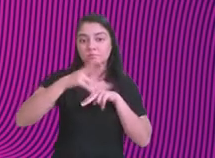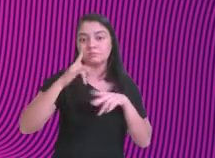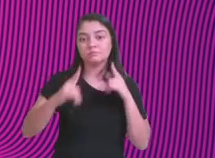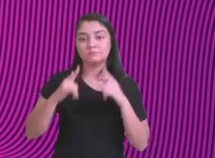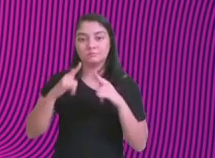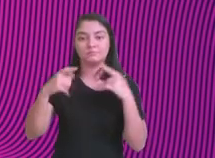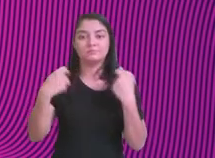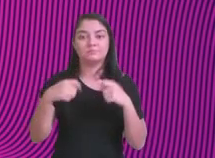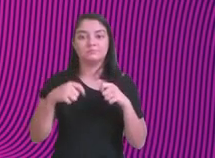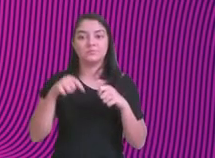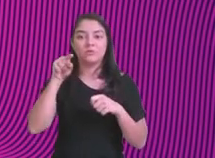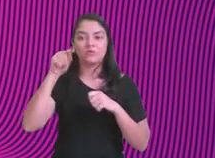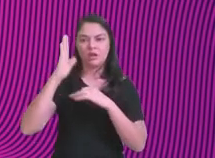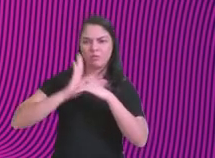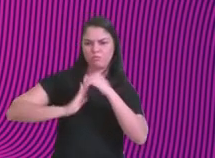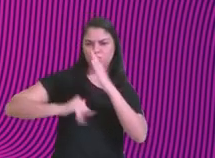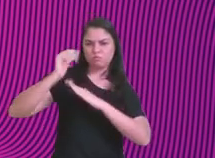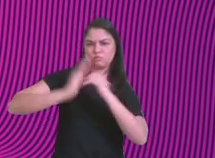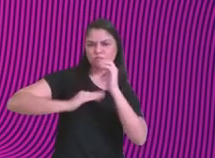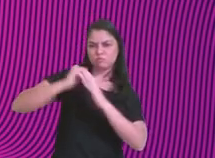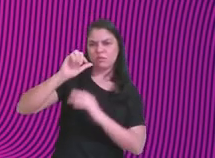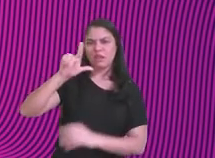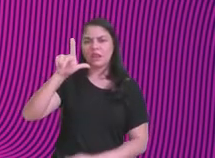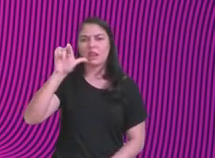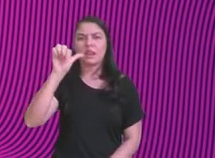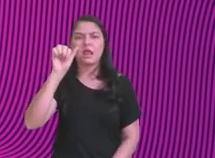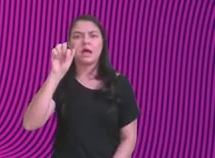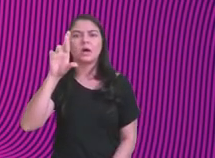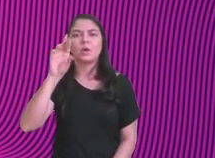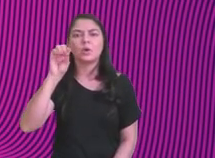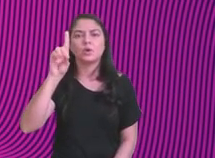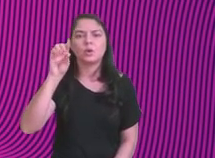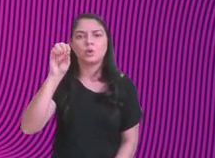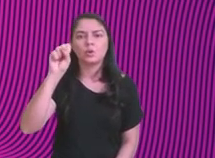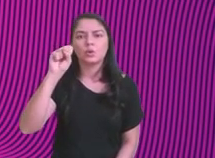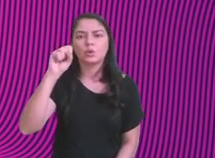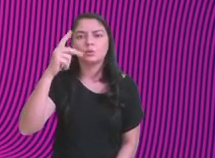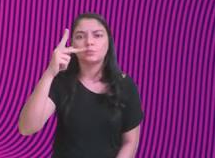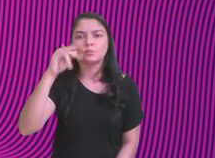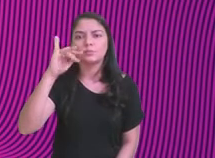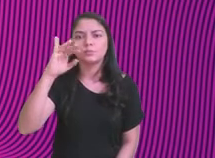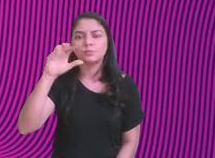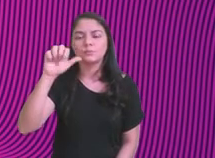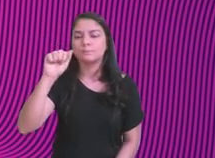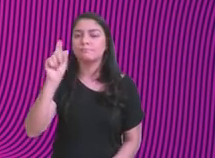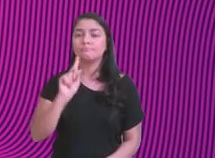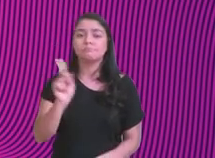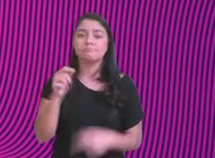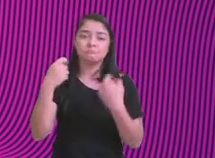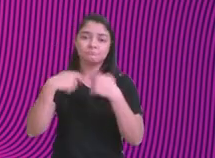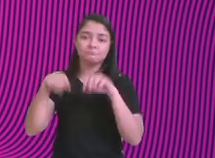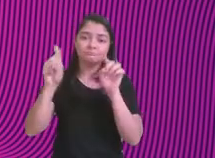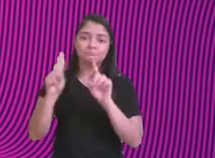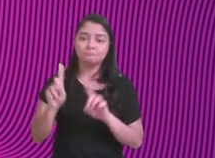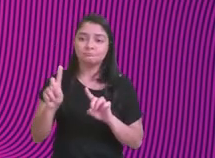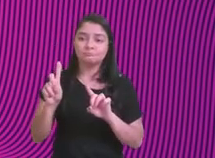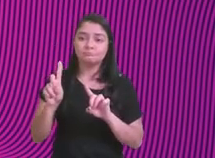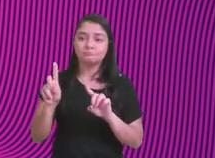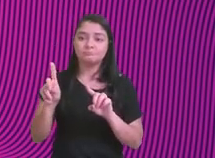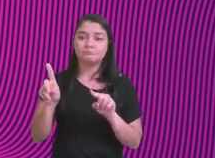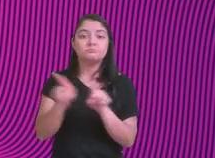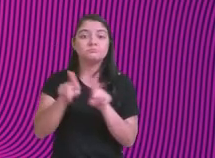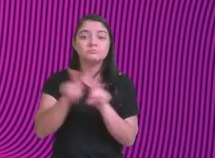precisa ser um exímio laparoscopista para executar a cirurgia robótica. Acho que essa é uma diferença. As sociedades brasileiras e a Associação